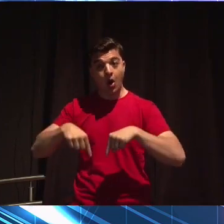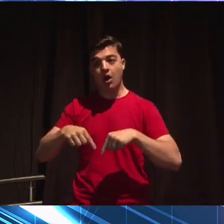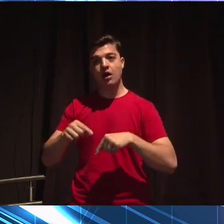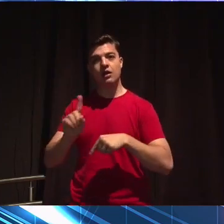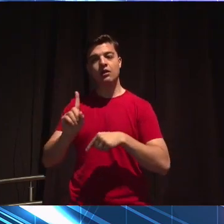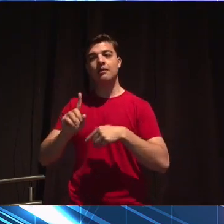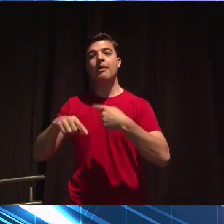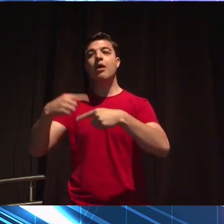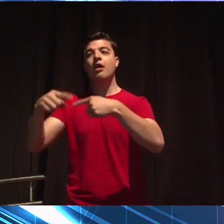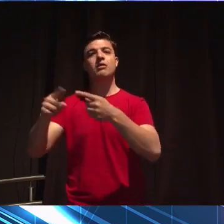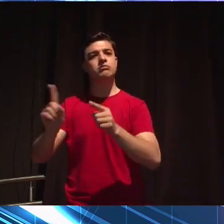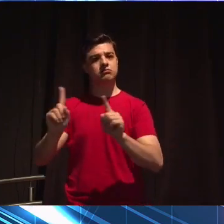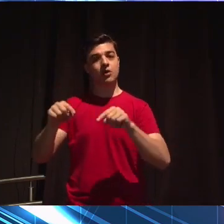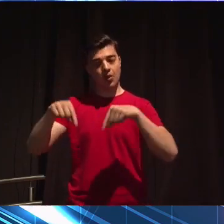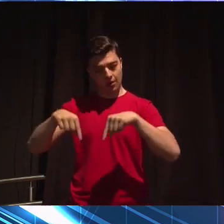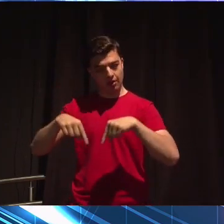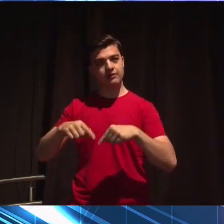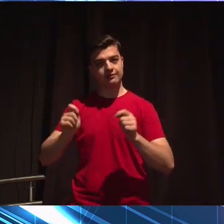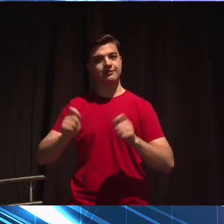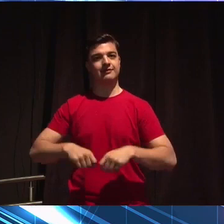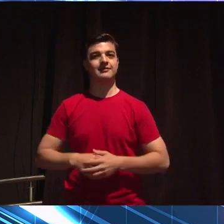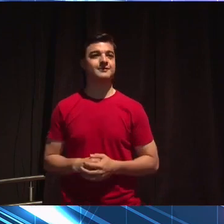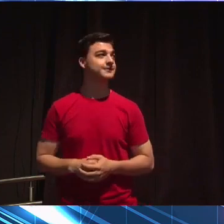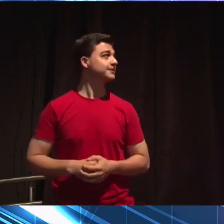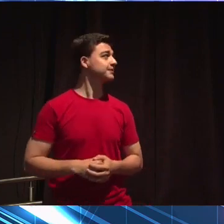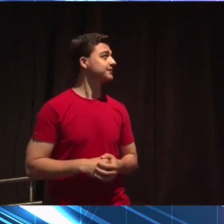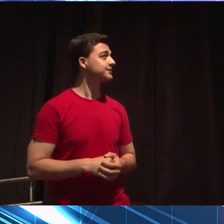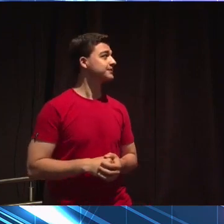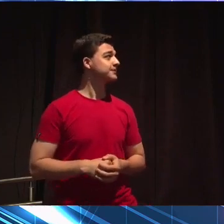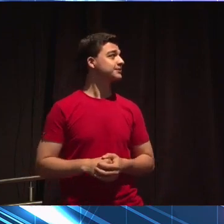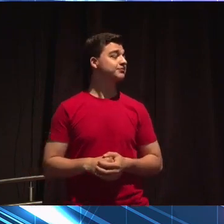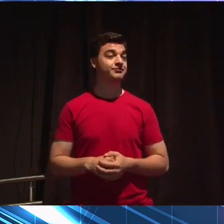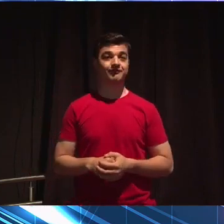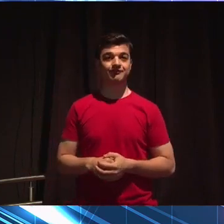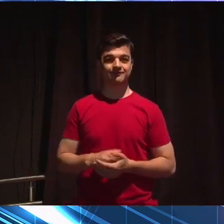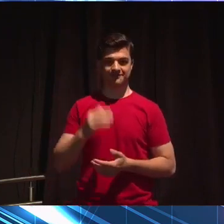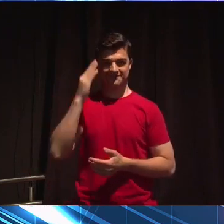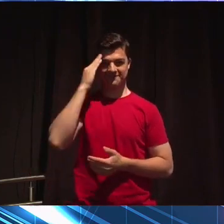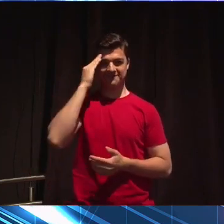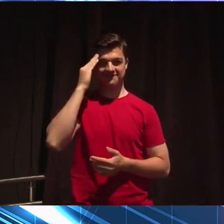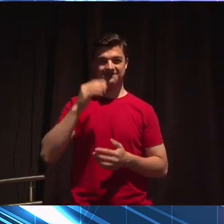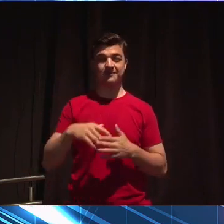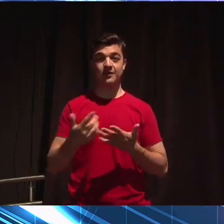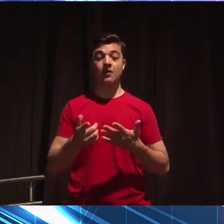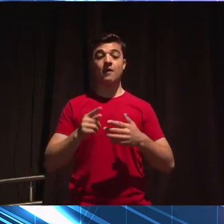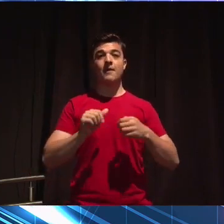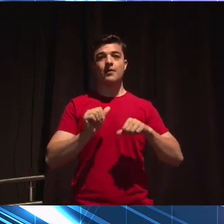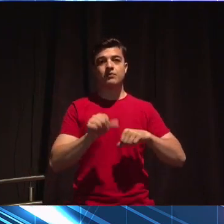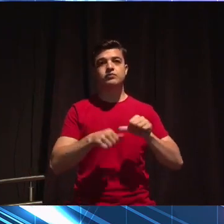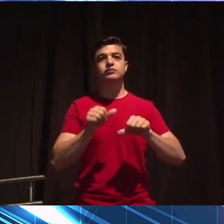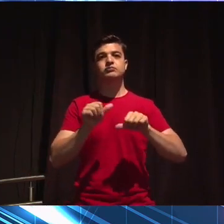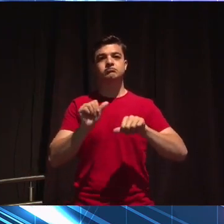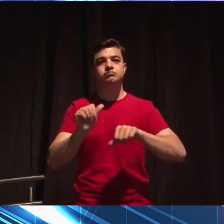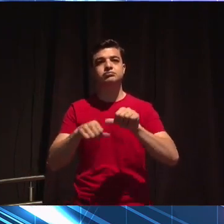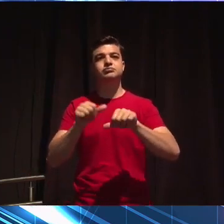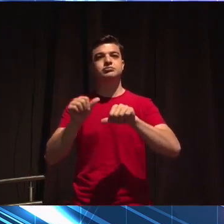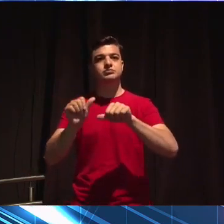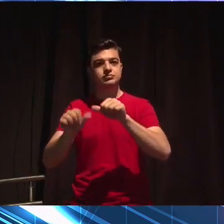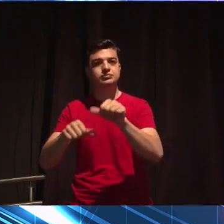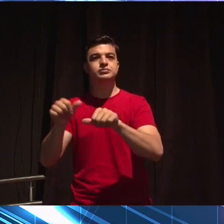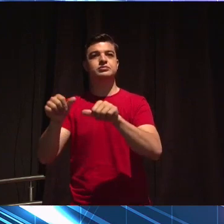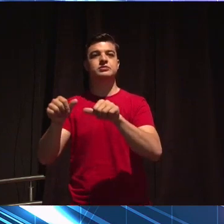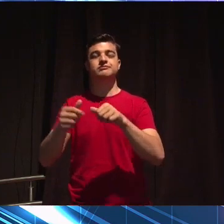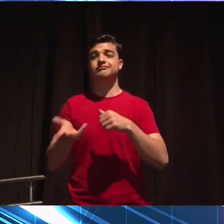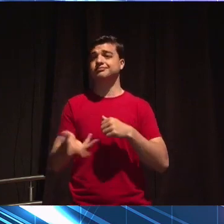sobre VUCA, não vou falar tanto sobre isso, mas o ponto é, o ritmo das mudanças está cada vez mais acelerado, e nós precisamos entender